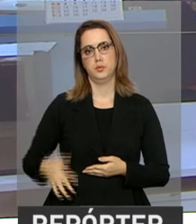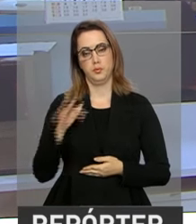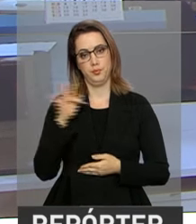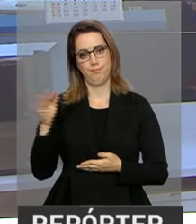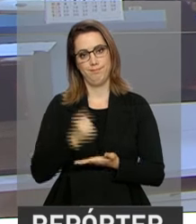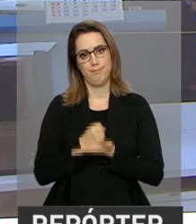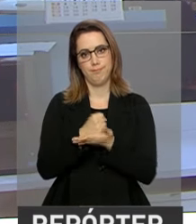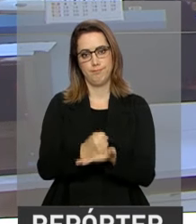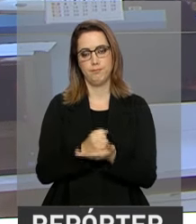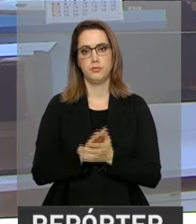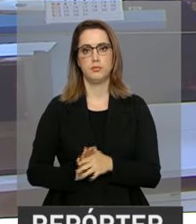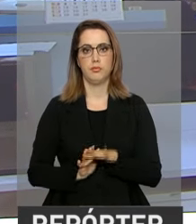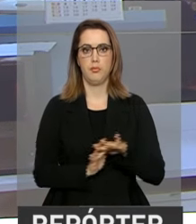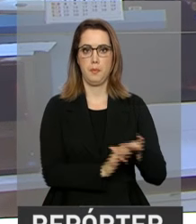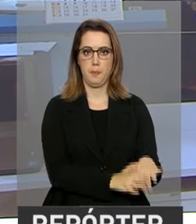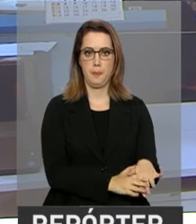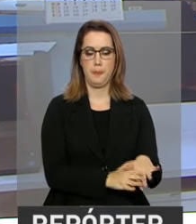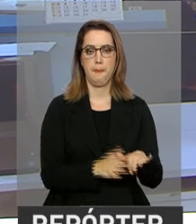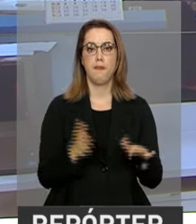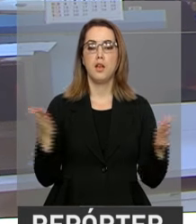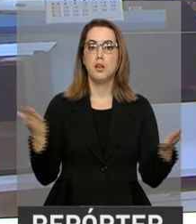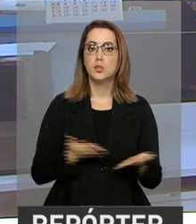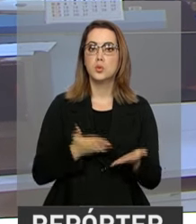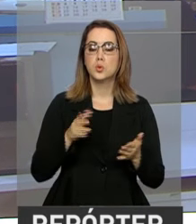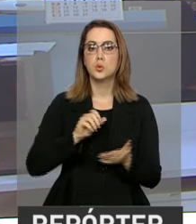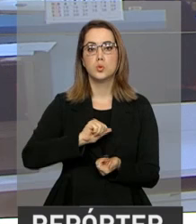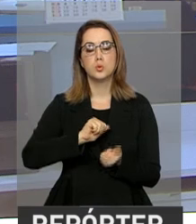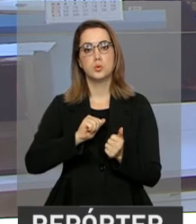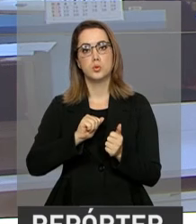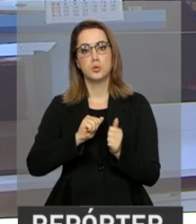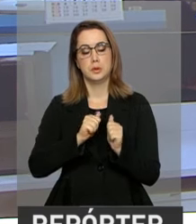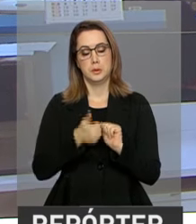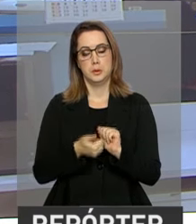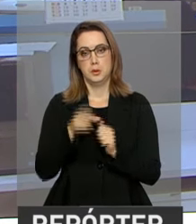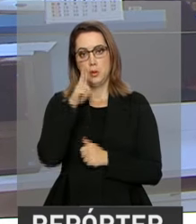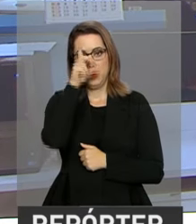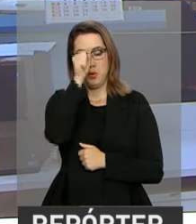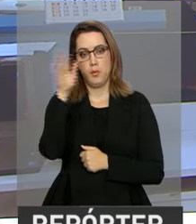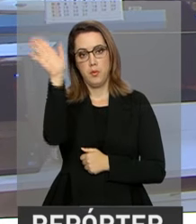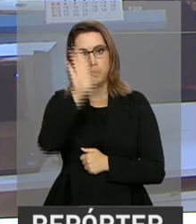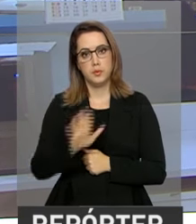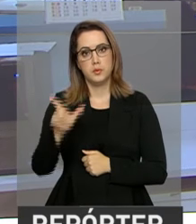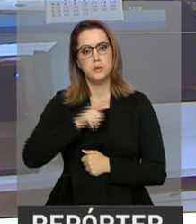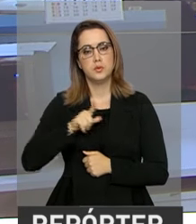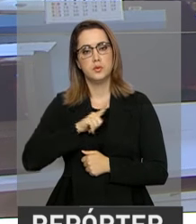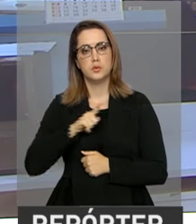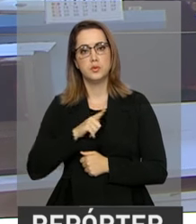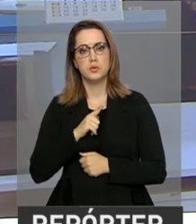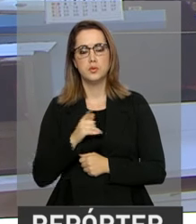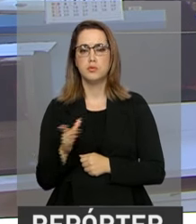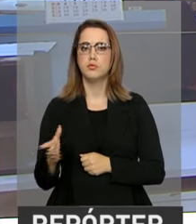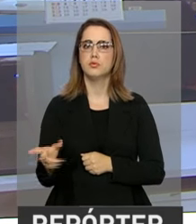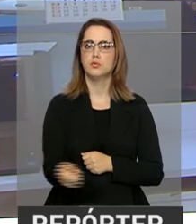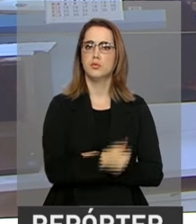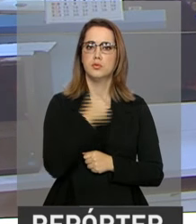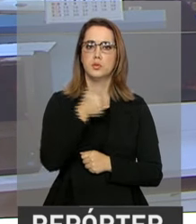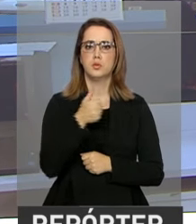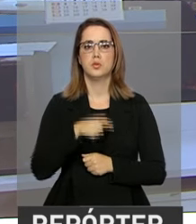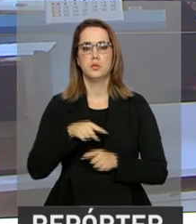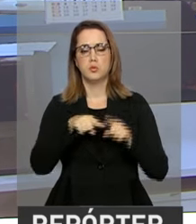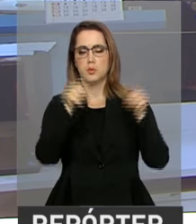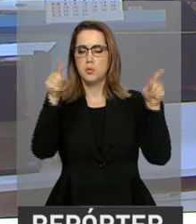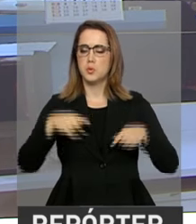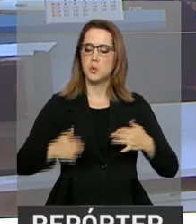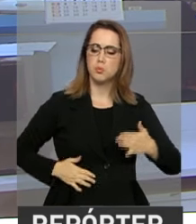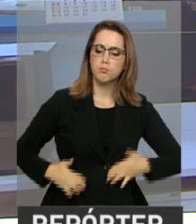de olimpíadas agora a força nacional de segurança pública recebe um reforço para fazer as operações de revista e raio x nas